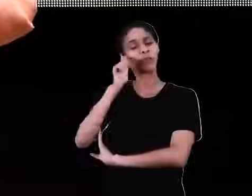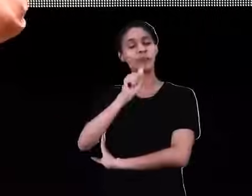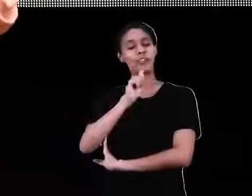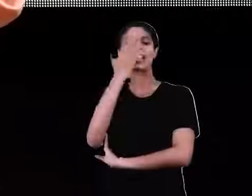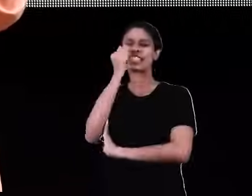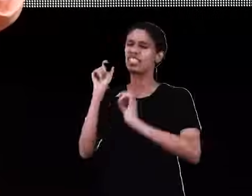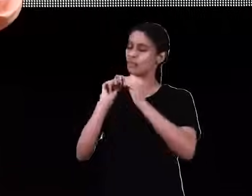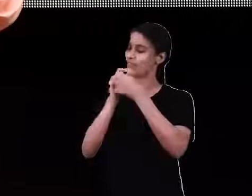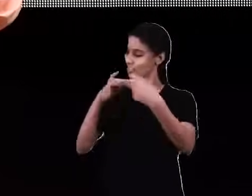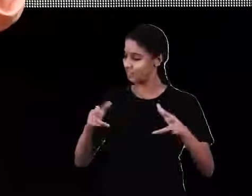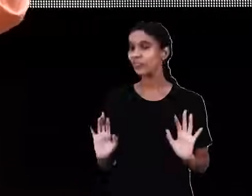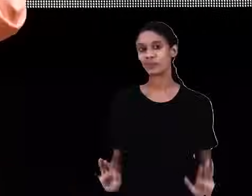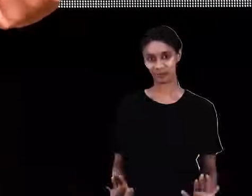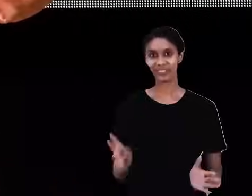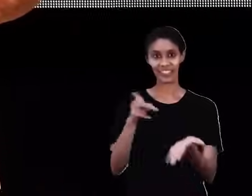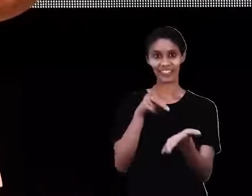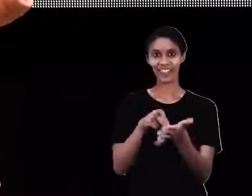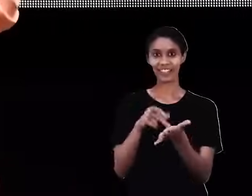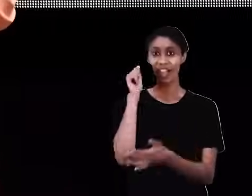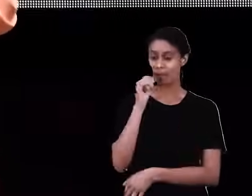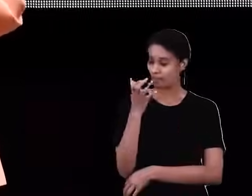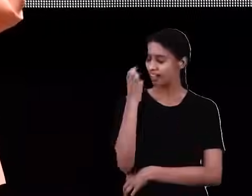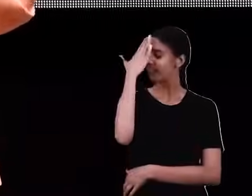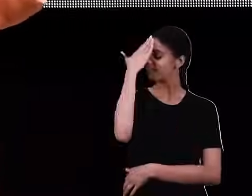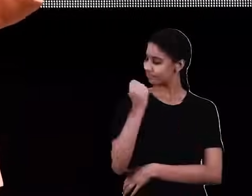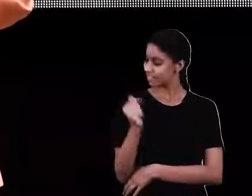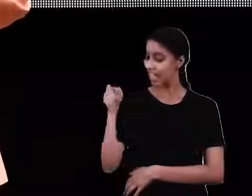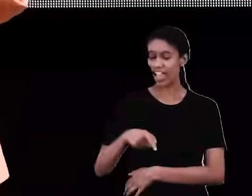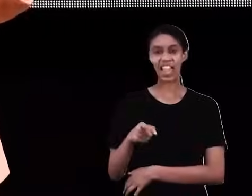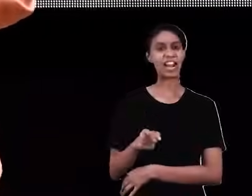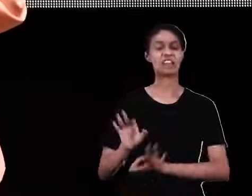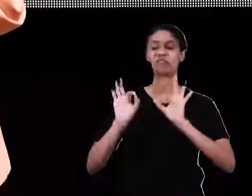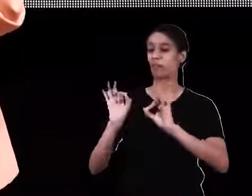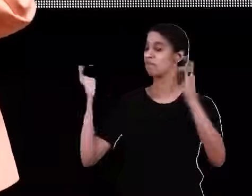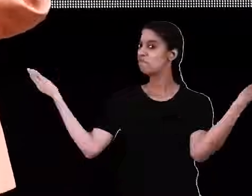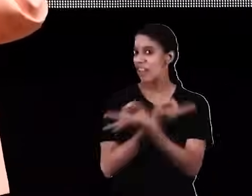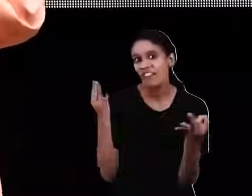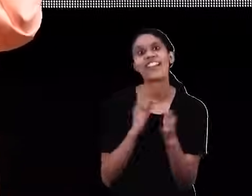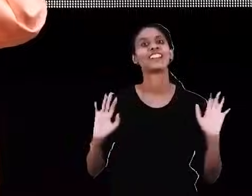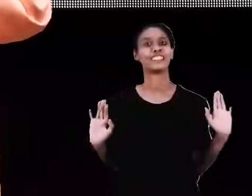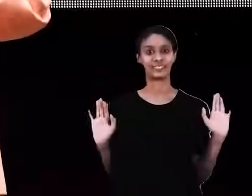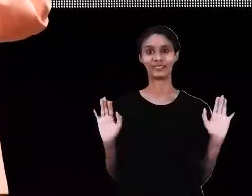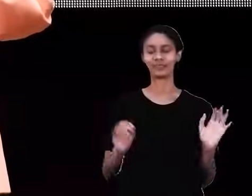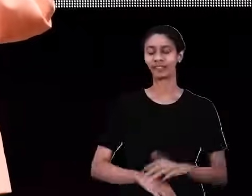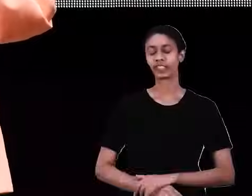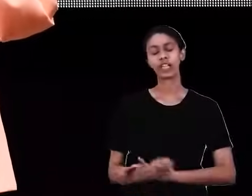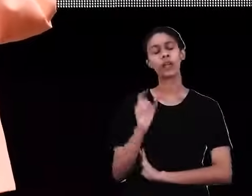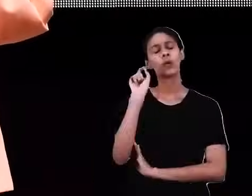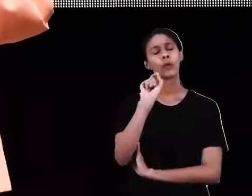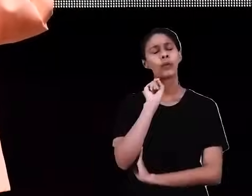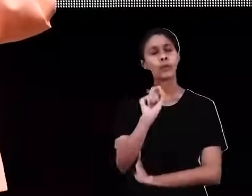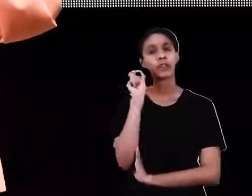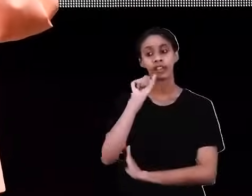sabe fazer um negócio. É ou não é, gente? Quando a mulher quer ser sábia, ela não é não, ela se amostra. O que foi